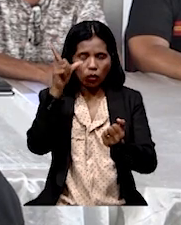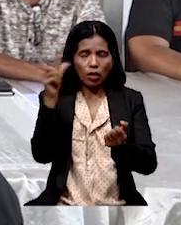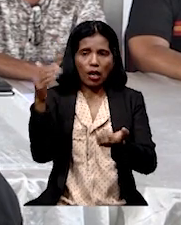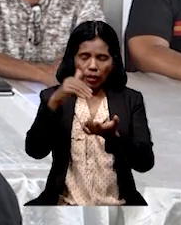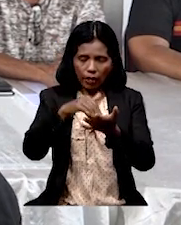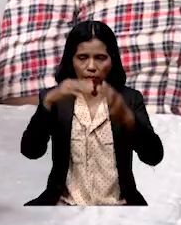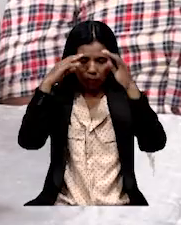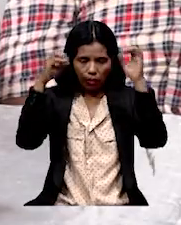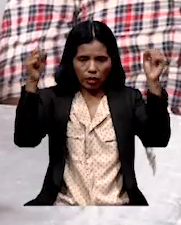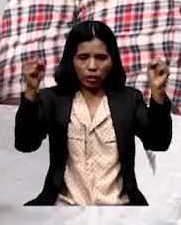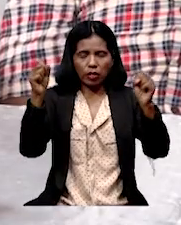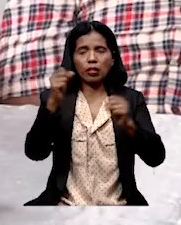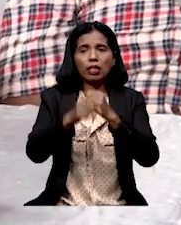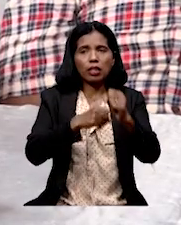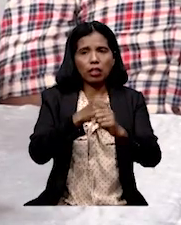República ba periodo